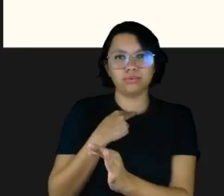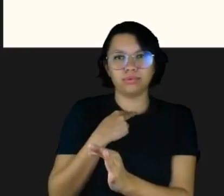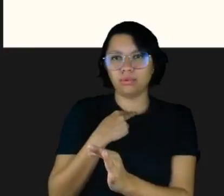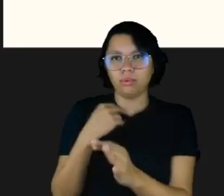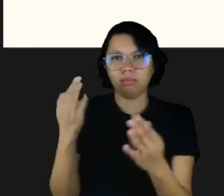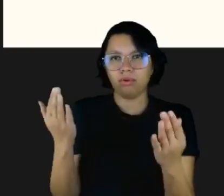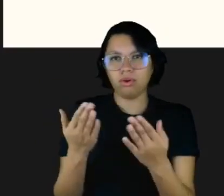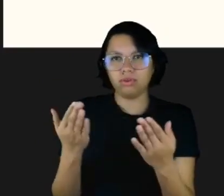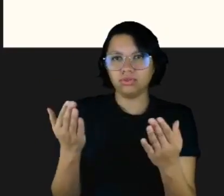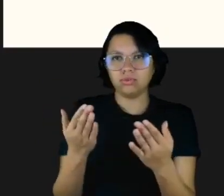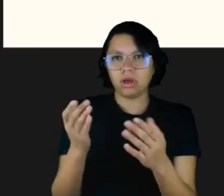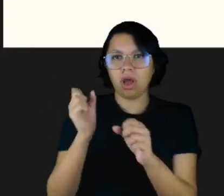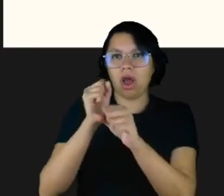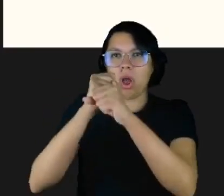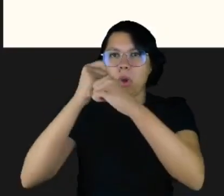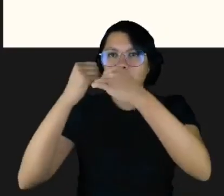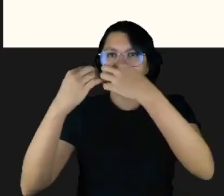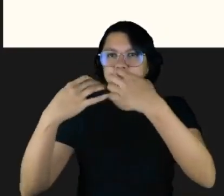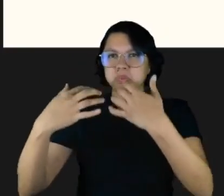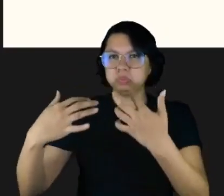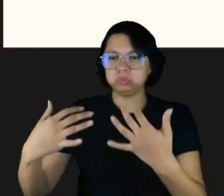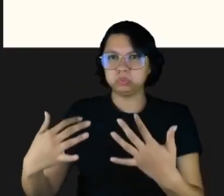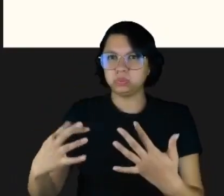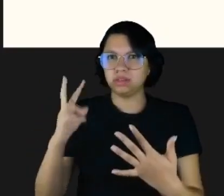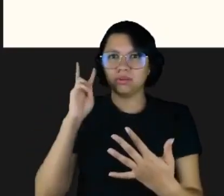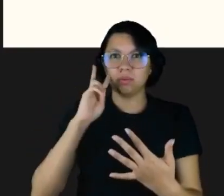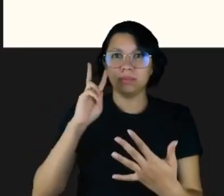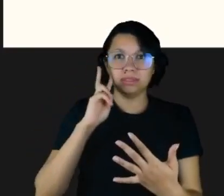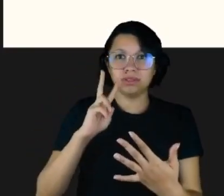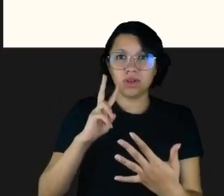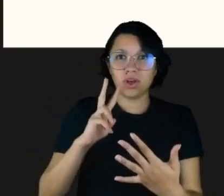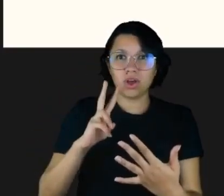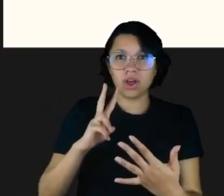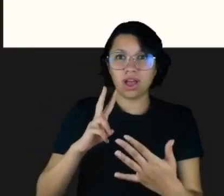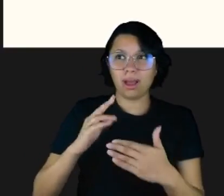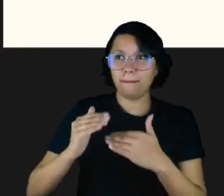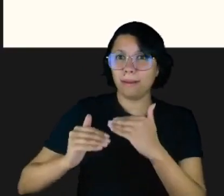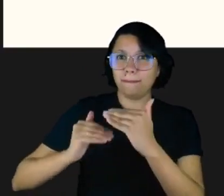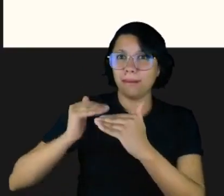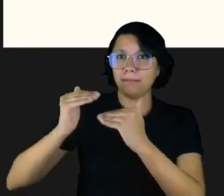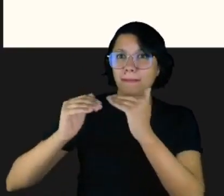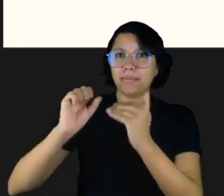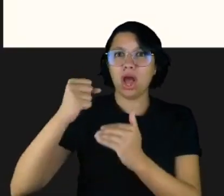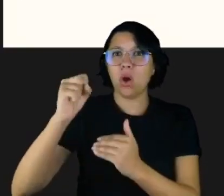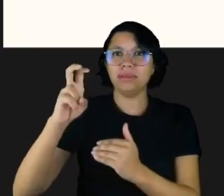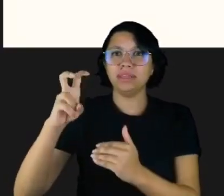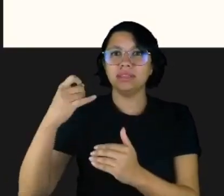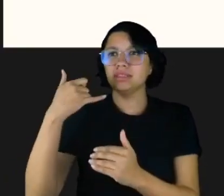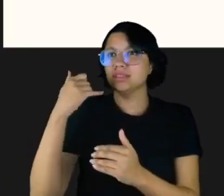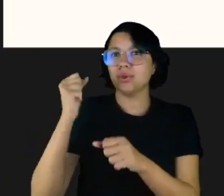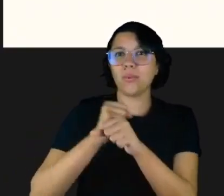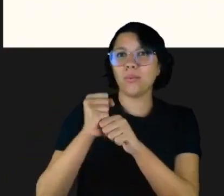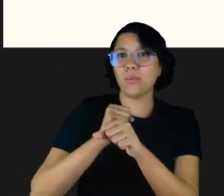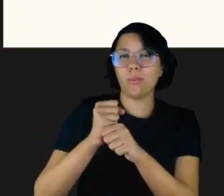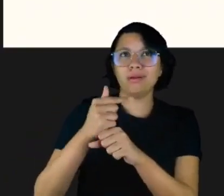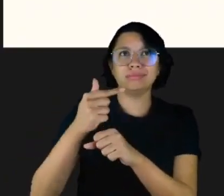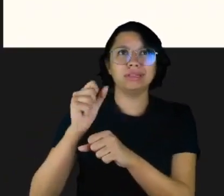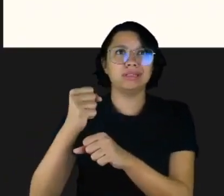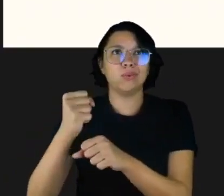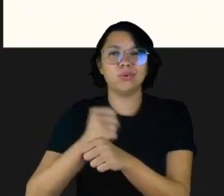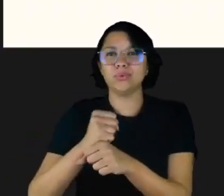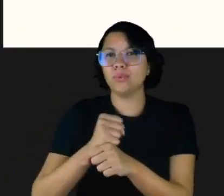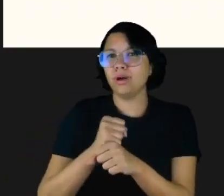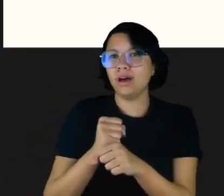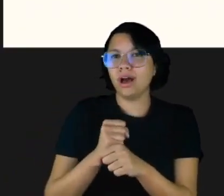agora desconstruir uma história que ao longo de 85 anos, 78